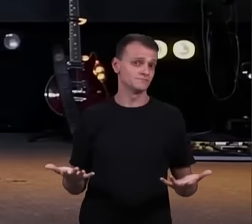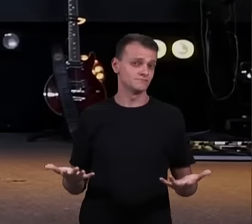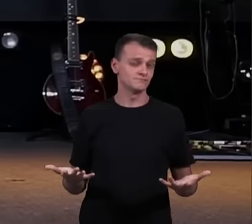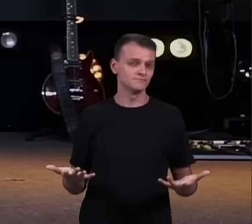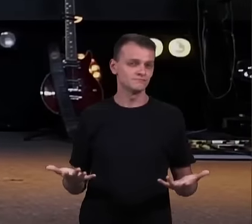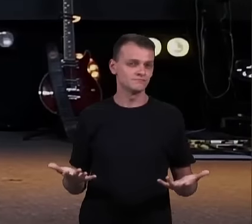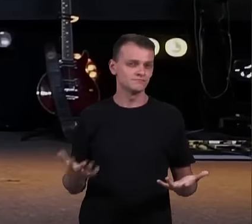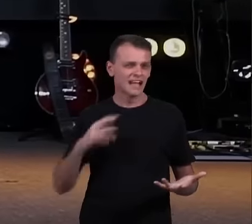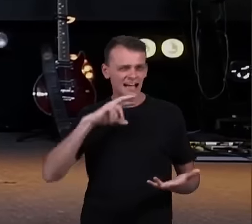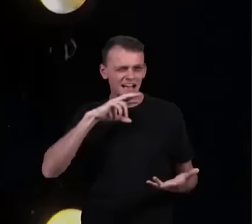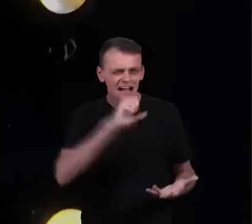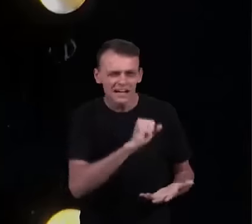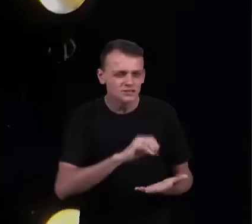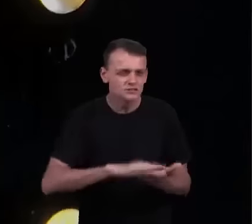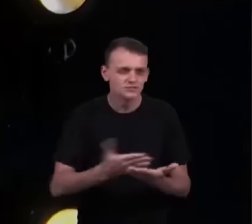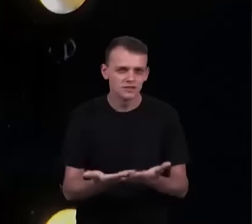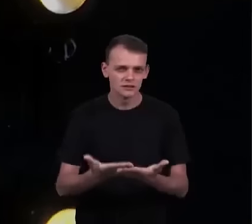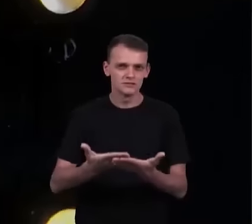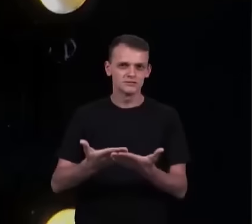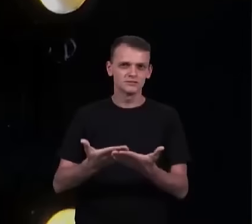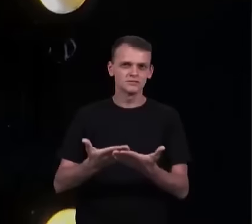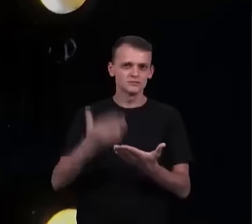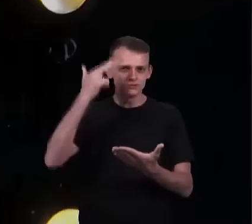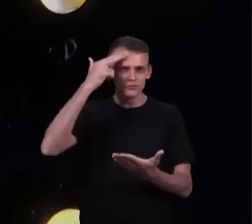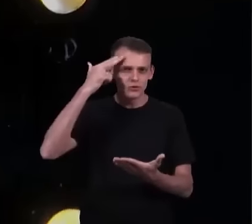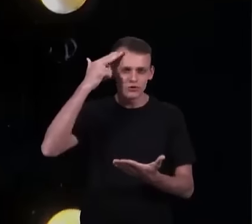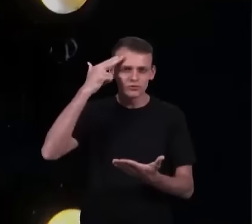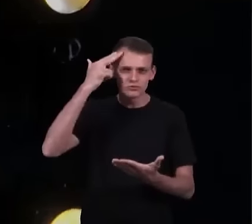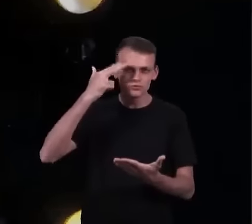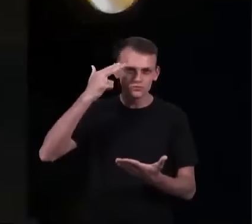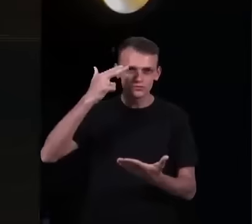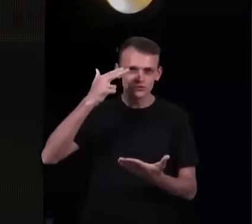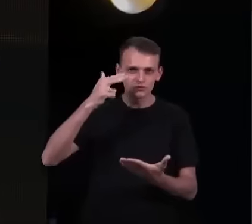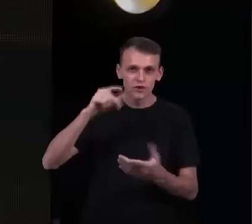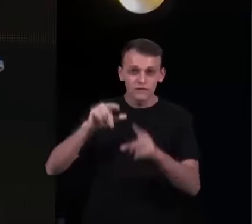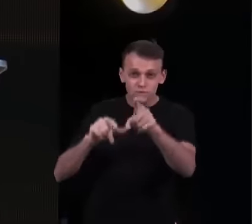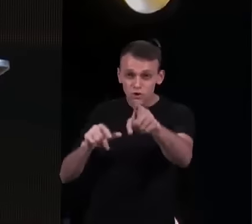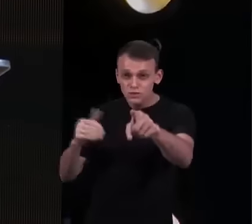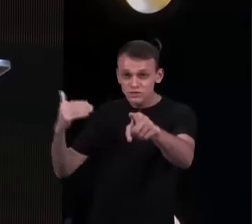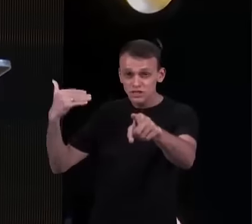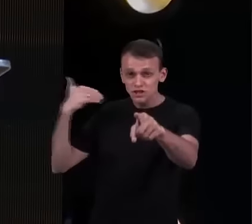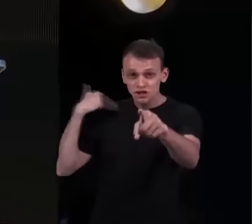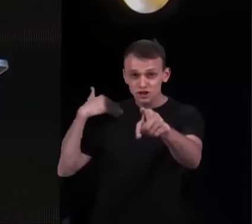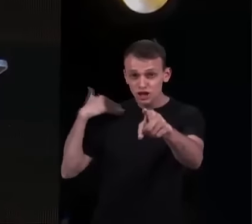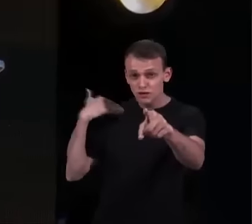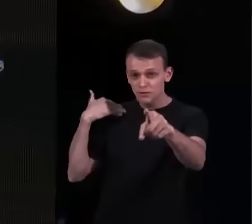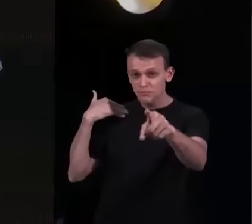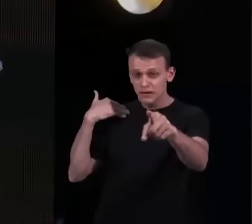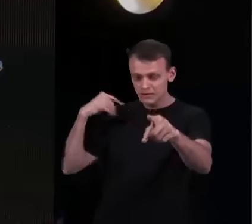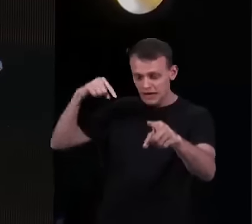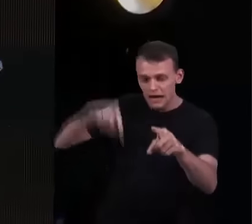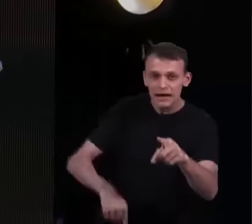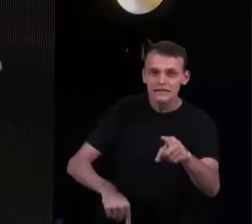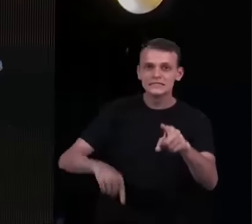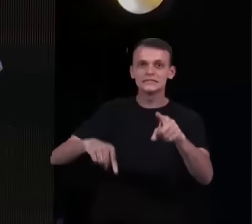Ache um intérprete de sonho. Nosso chamado é para dar a essa cidade as coisas